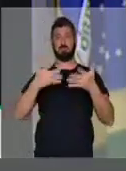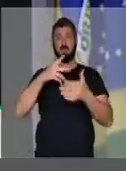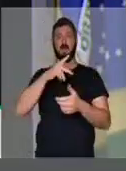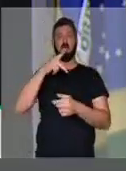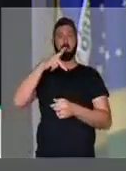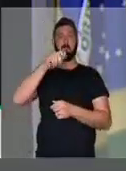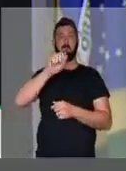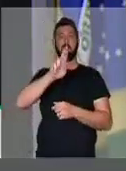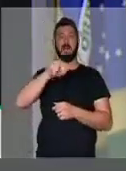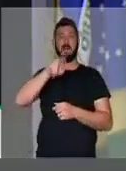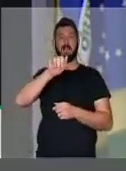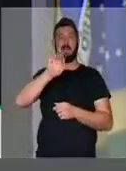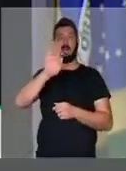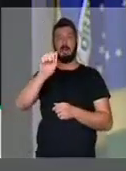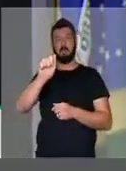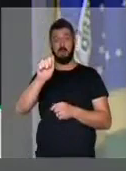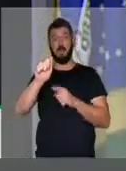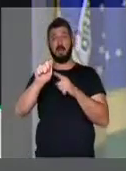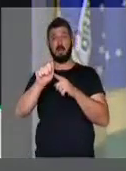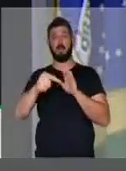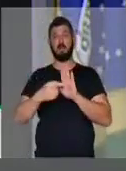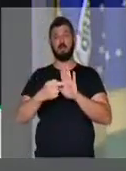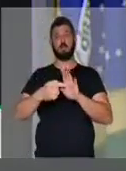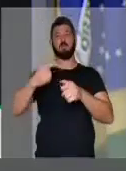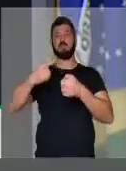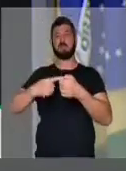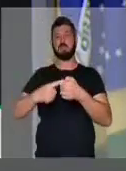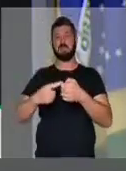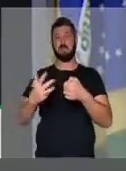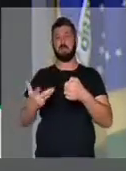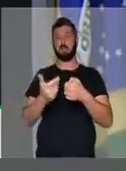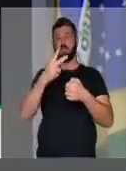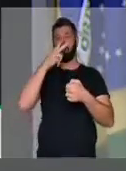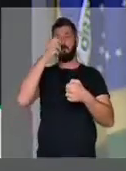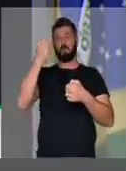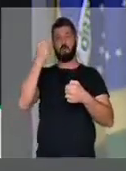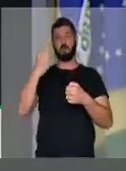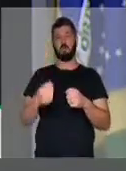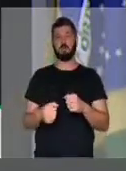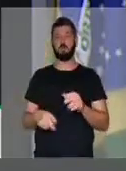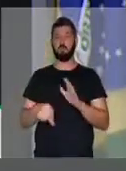mostra o perfil da cidade, estado, sui generis,